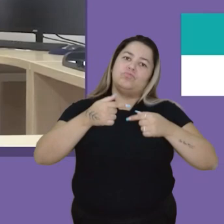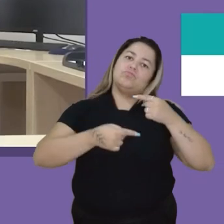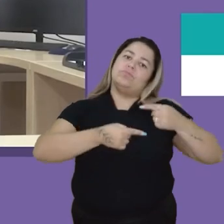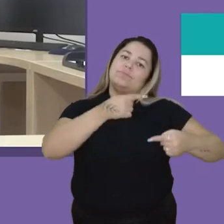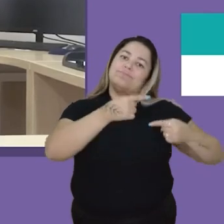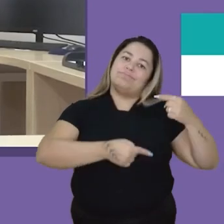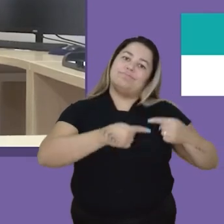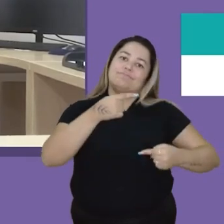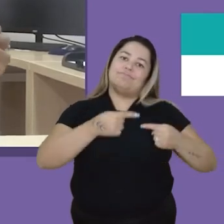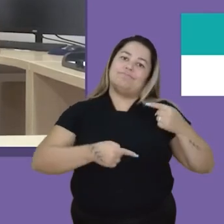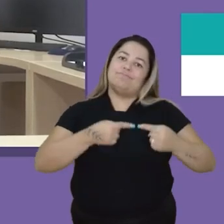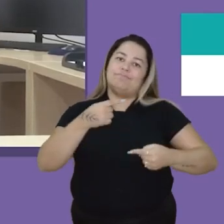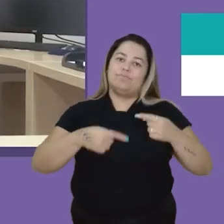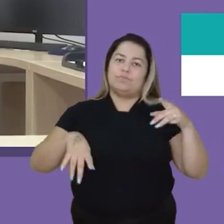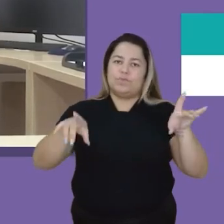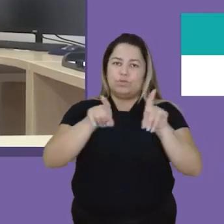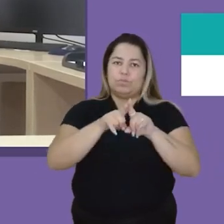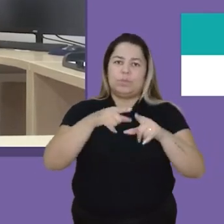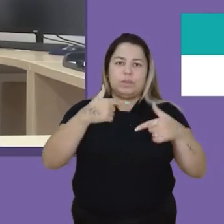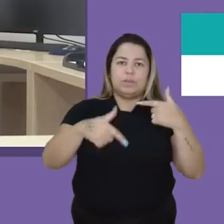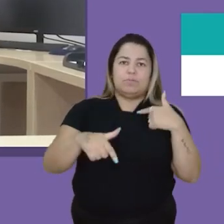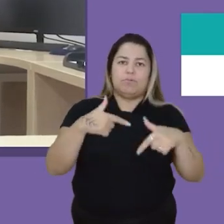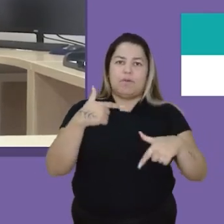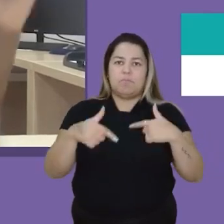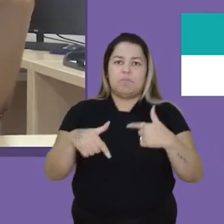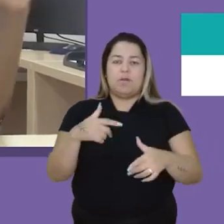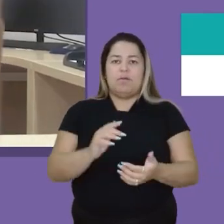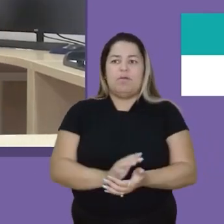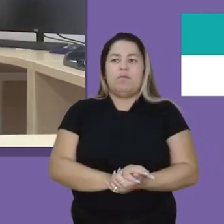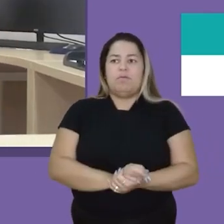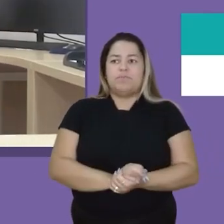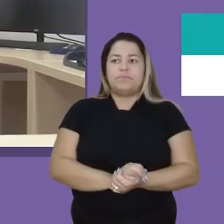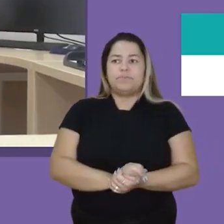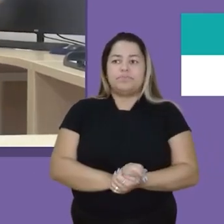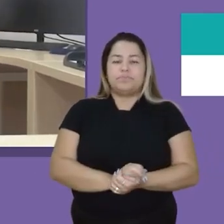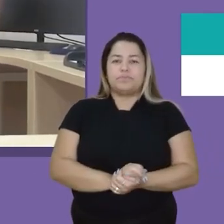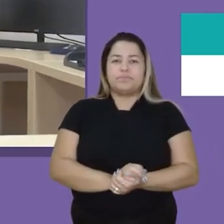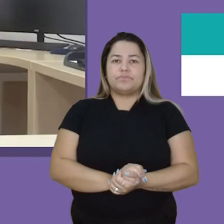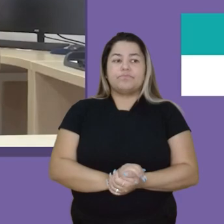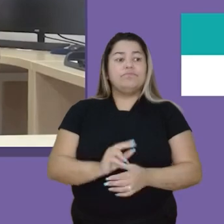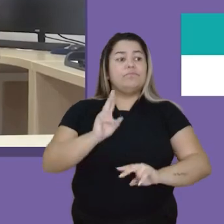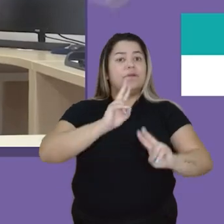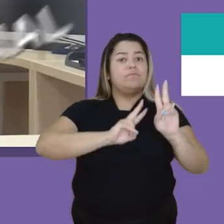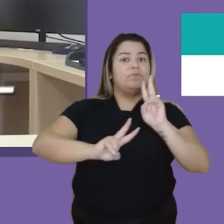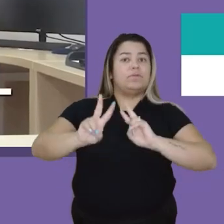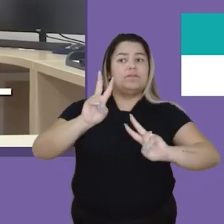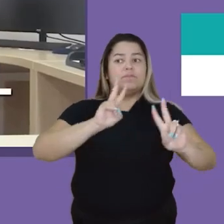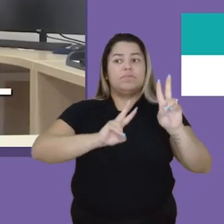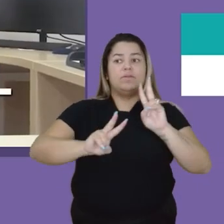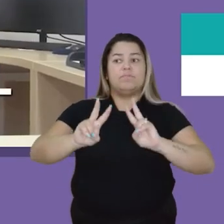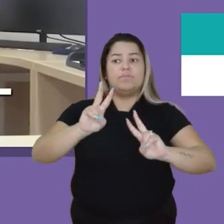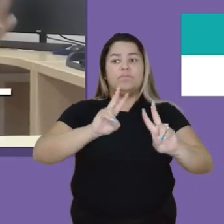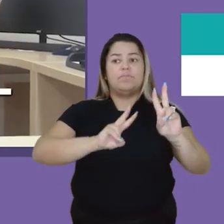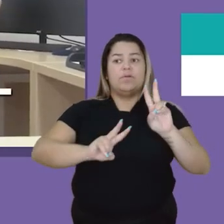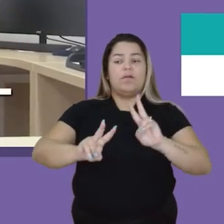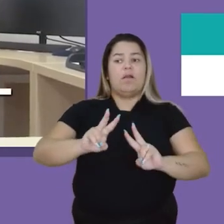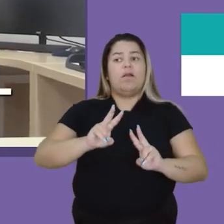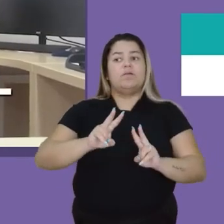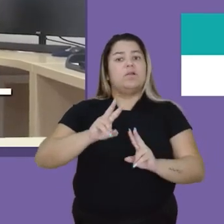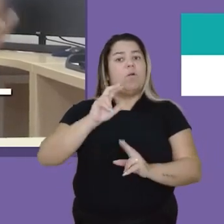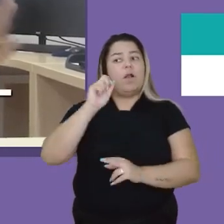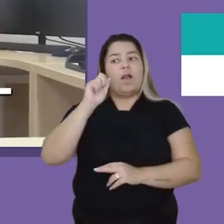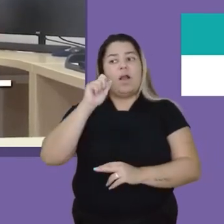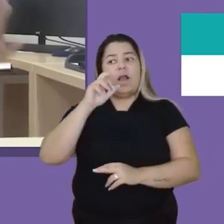da relação do capital e do trabalho e não visualizamos a questão